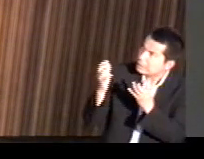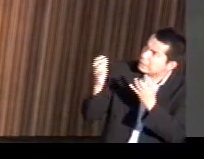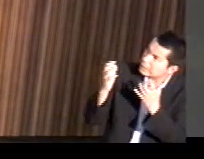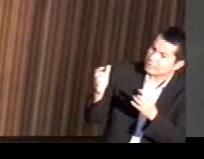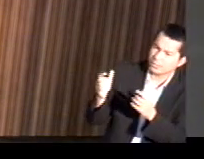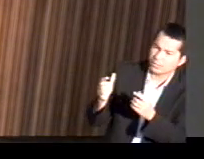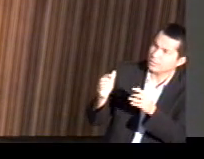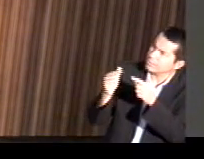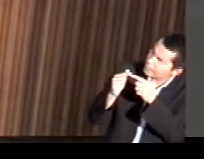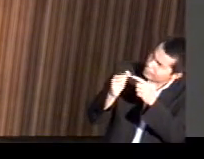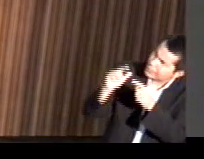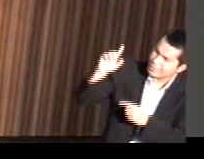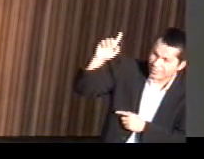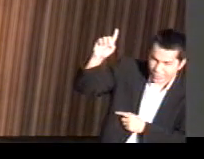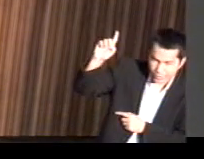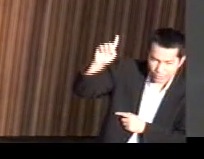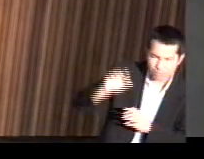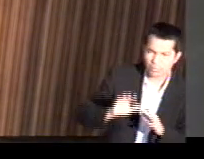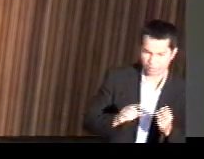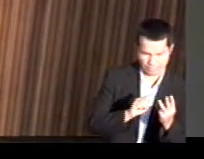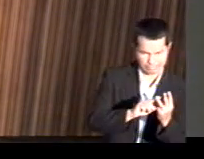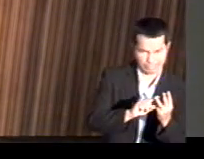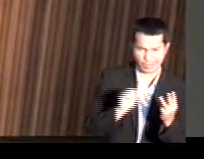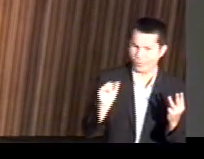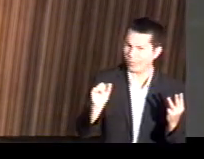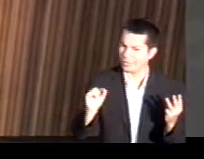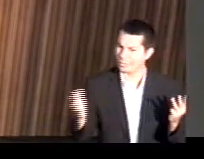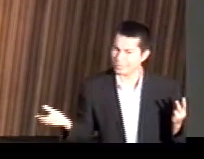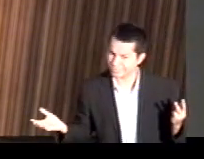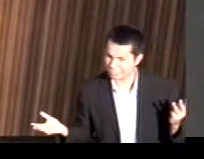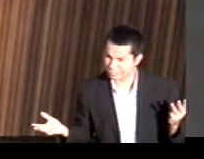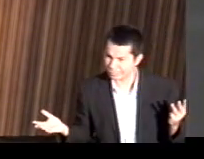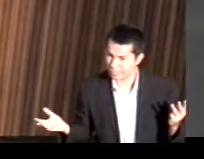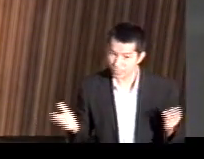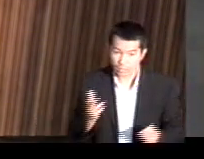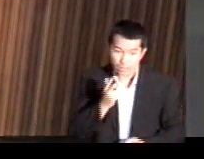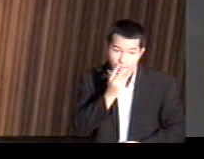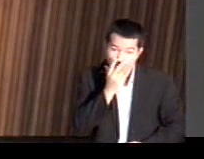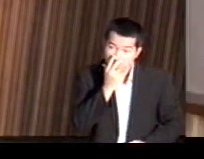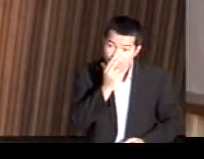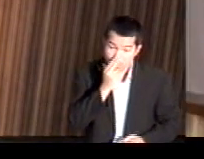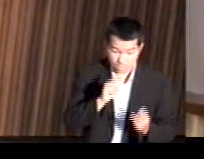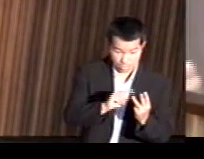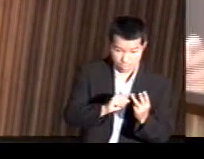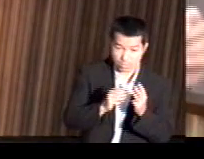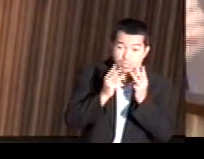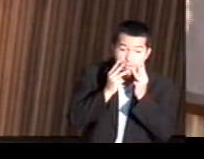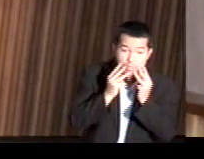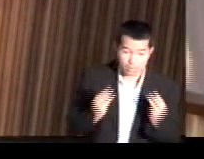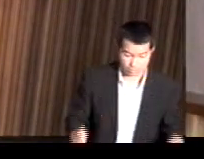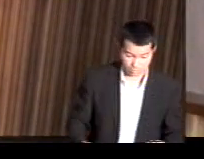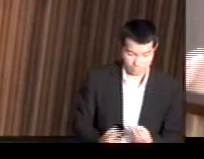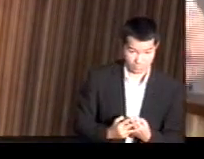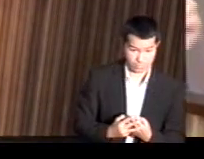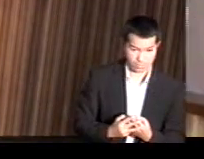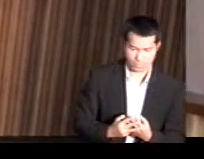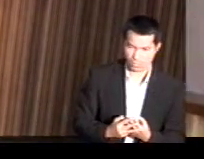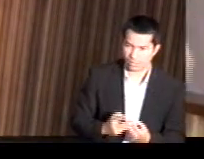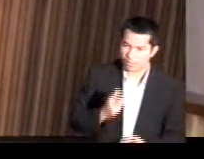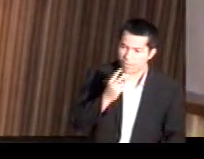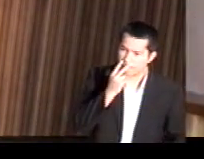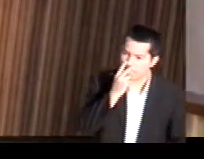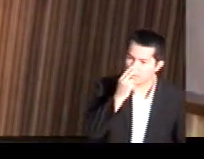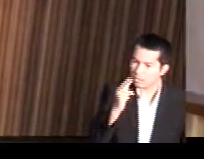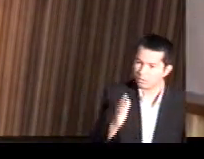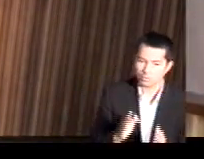entender é que Melquisedeque é um tipo de Jesus deixado por Deus nas páginas do